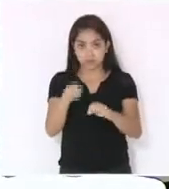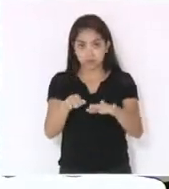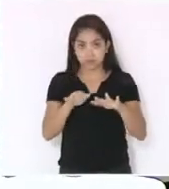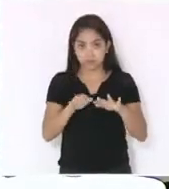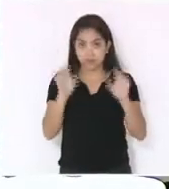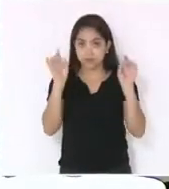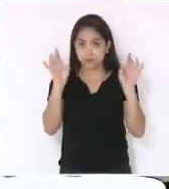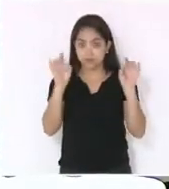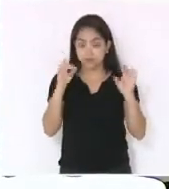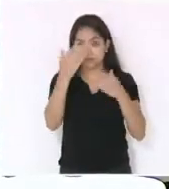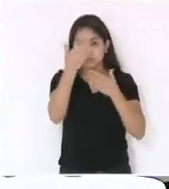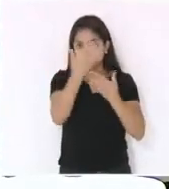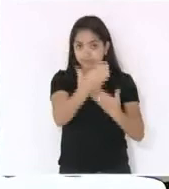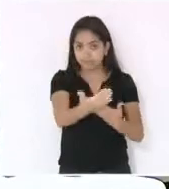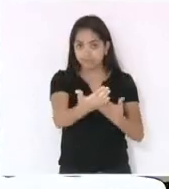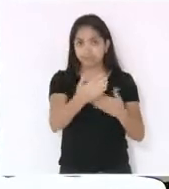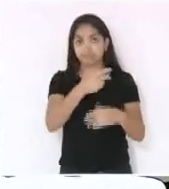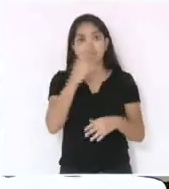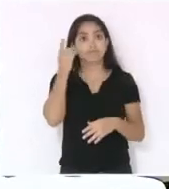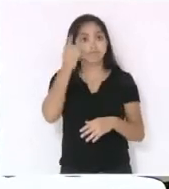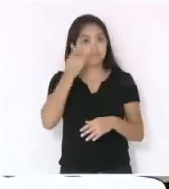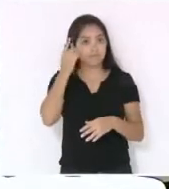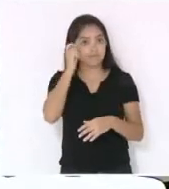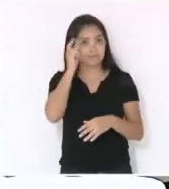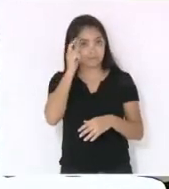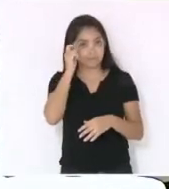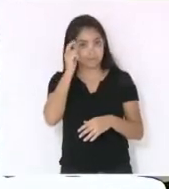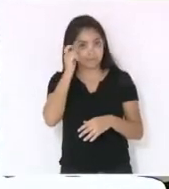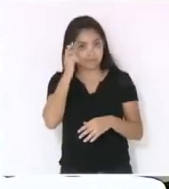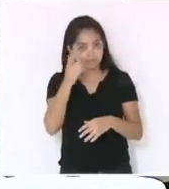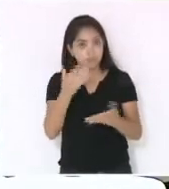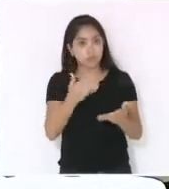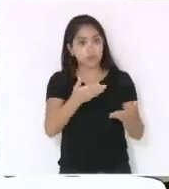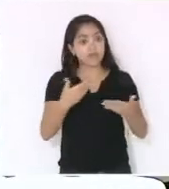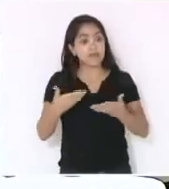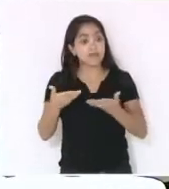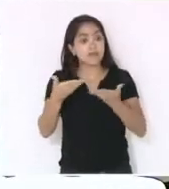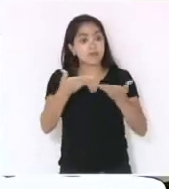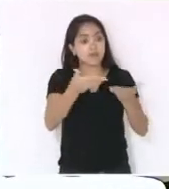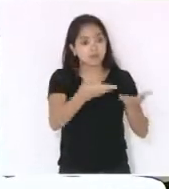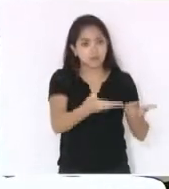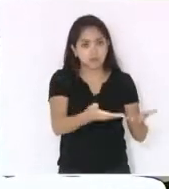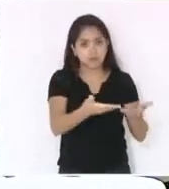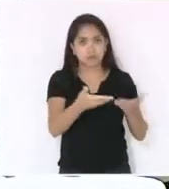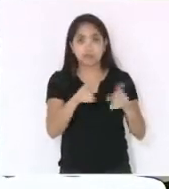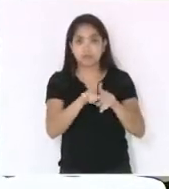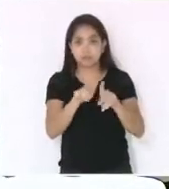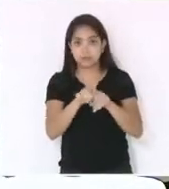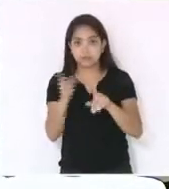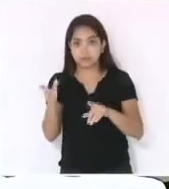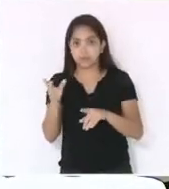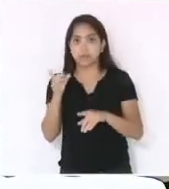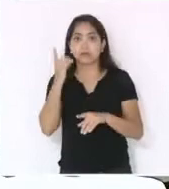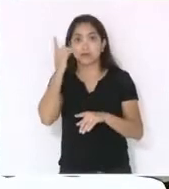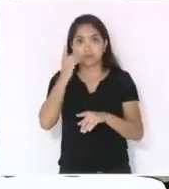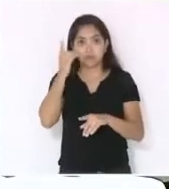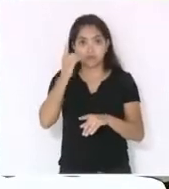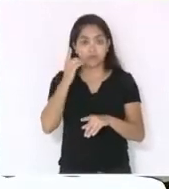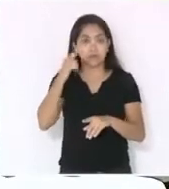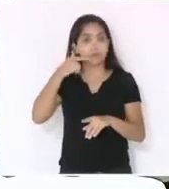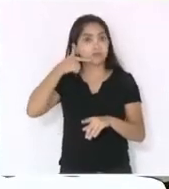especial agradecimento ao deputado Valduga, o qual nos convidou, e à deputada Ângela Albino pela